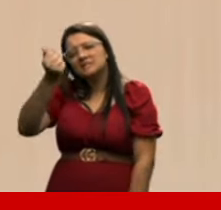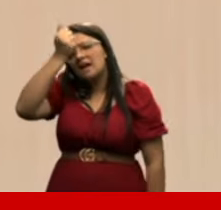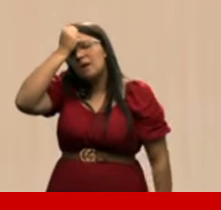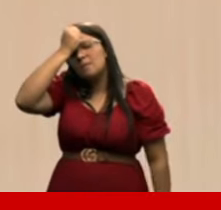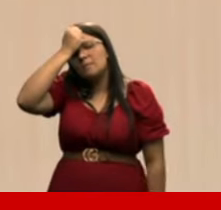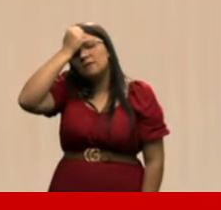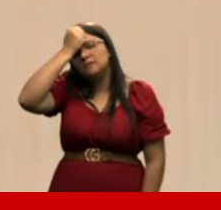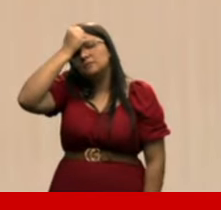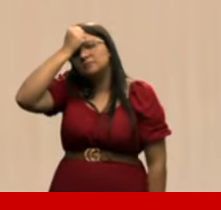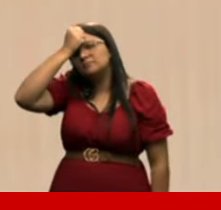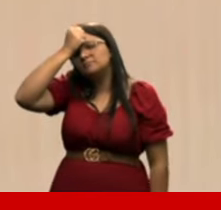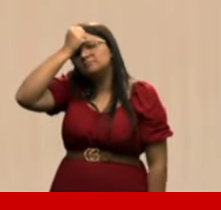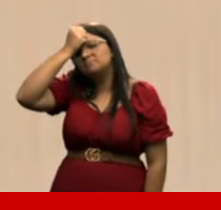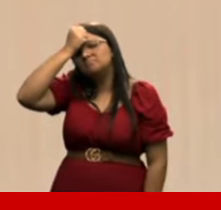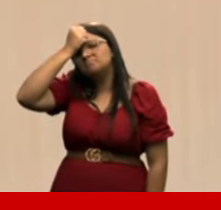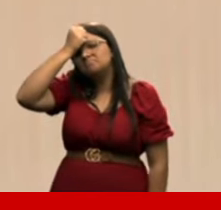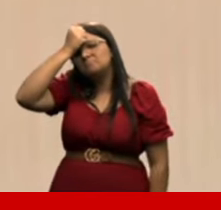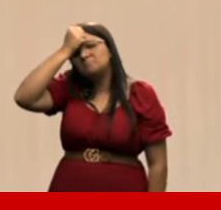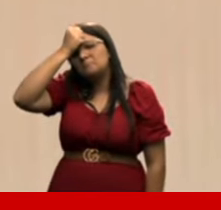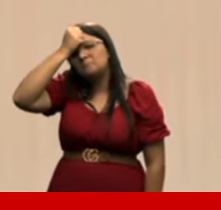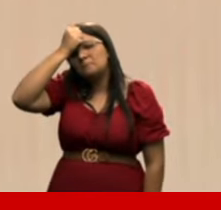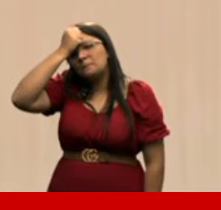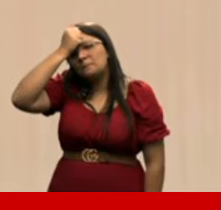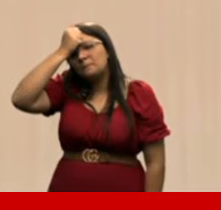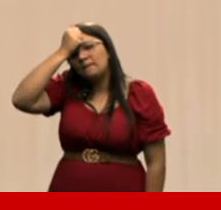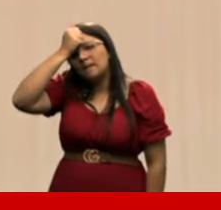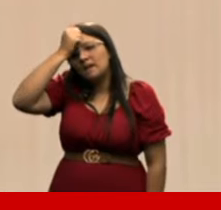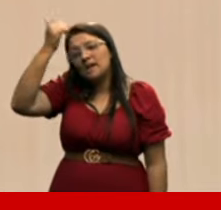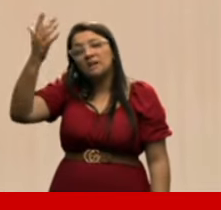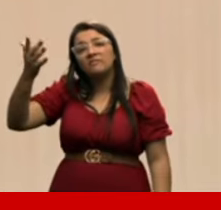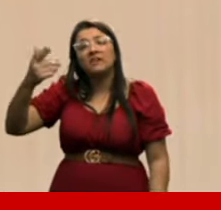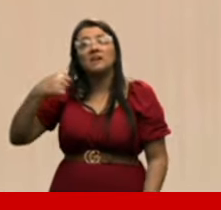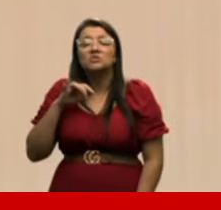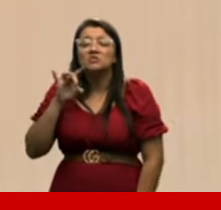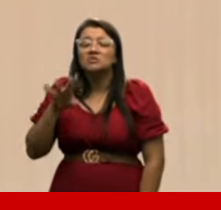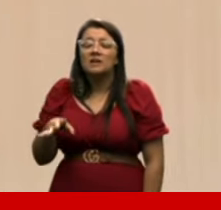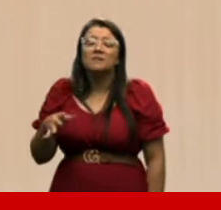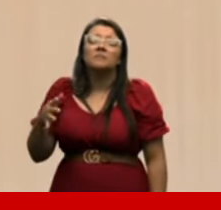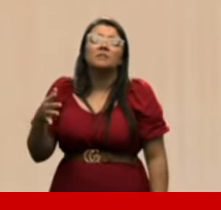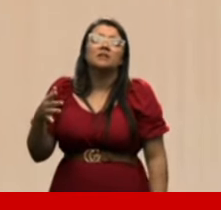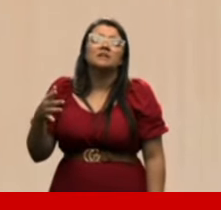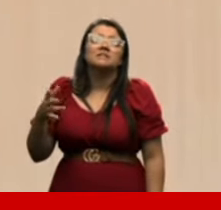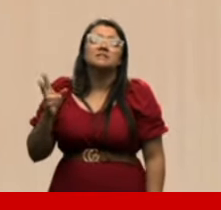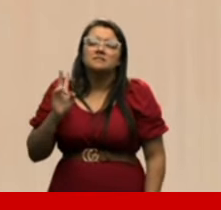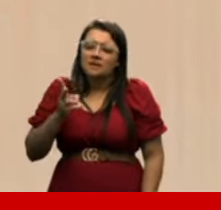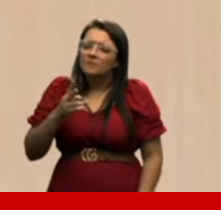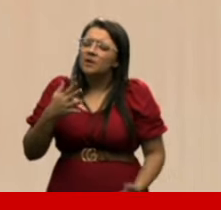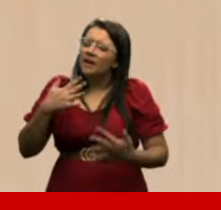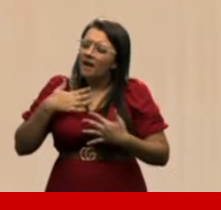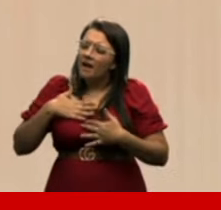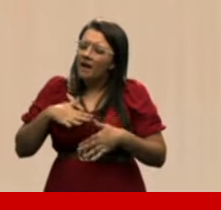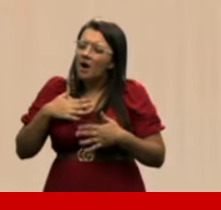arrependa de não ter tolerado. Tolere.